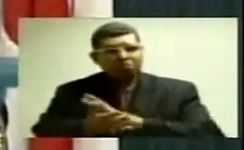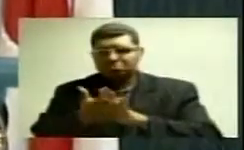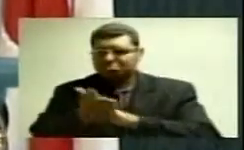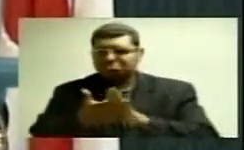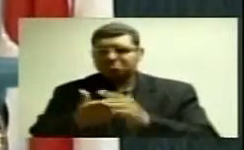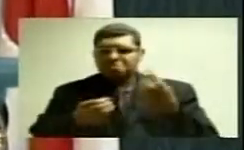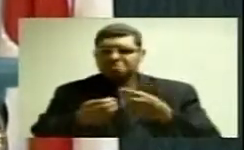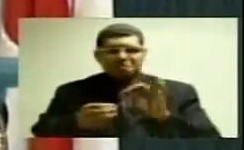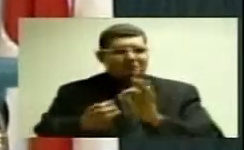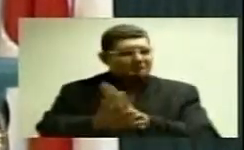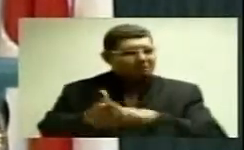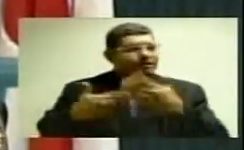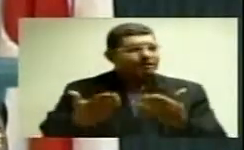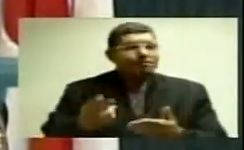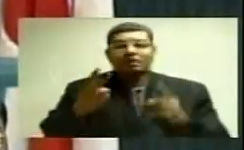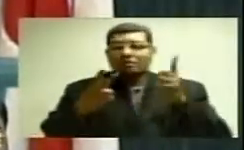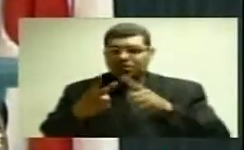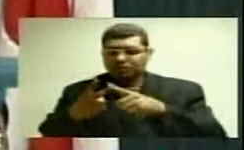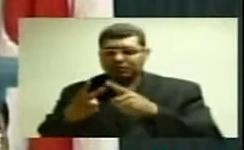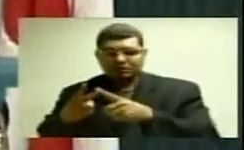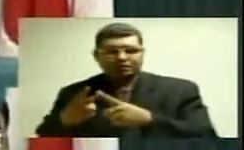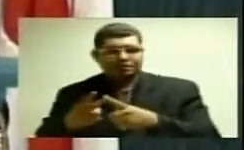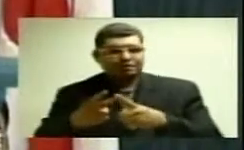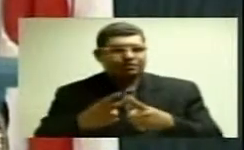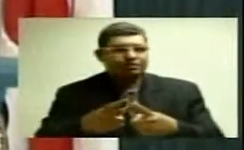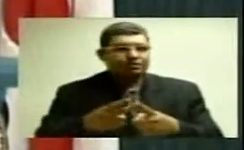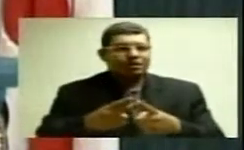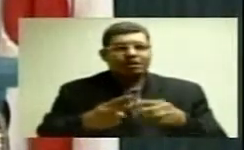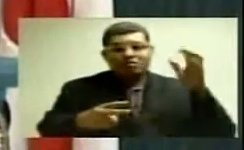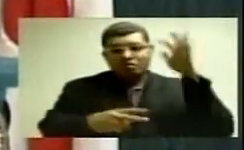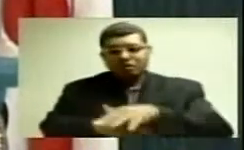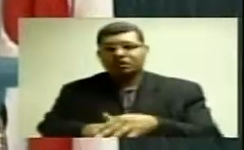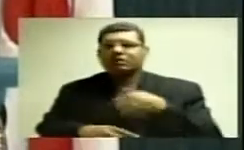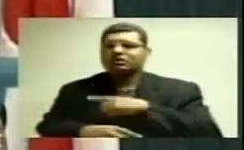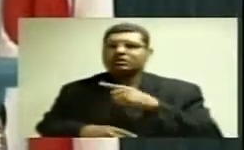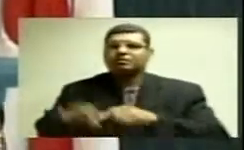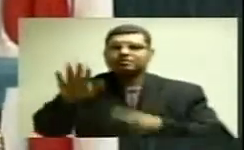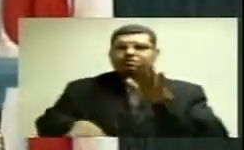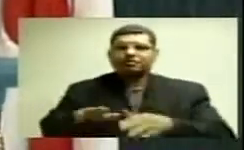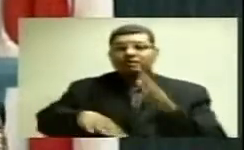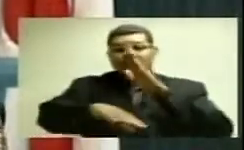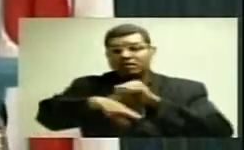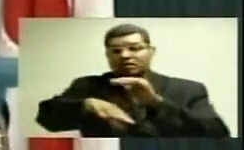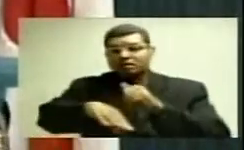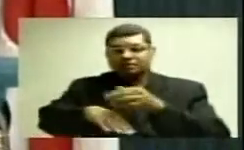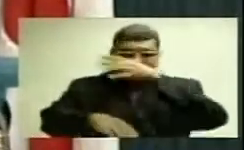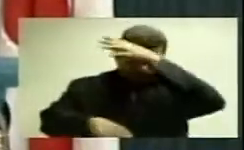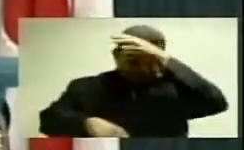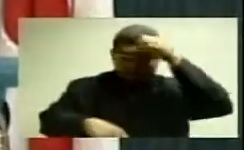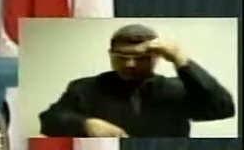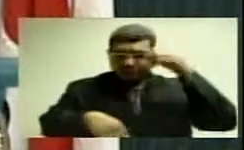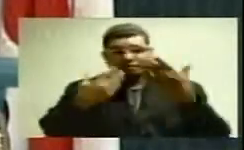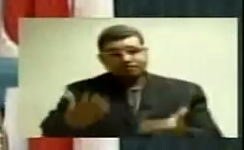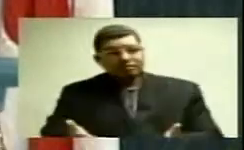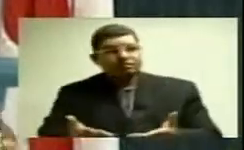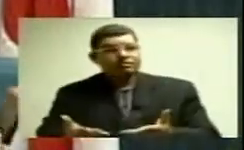único juiz no interior. A outra situação, invariavelmente nós temos juiz convocado para Manaus.